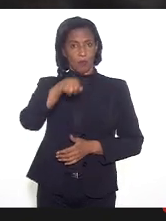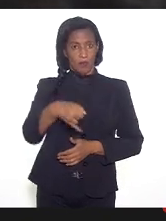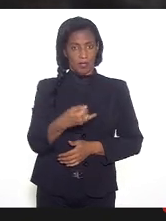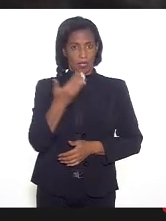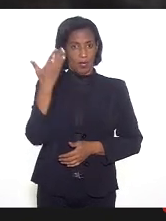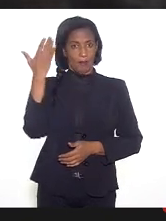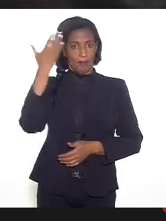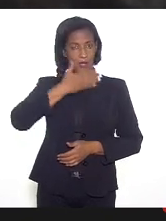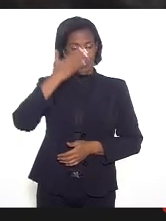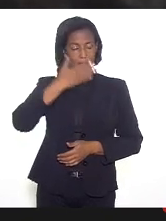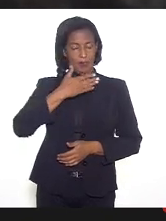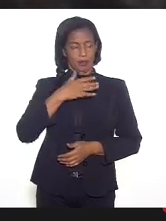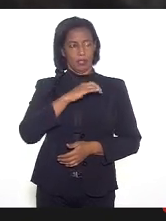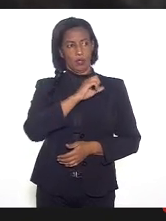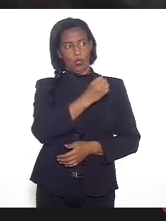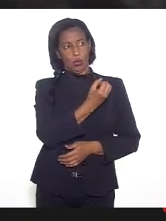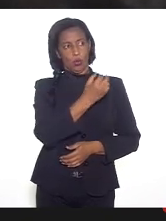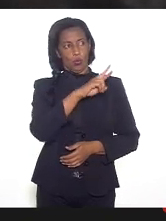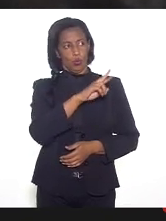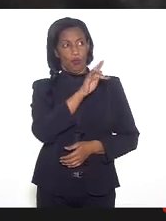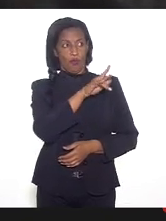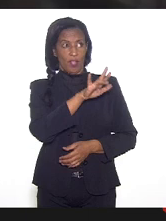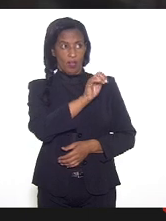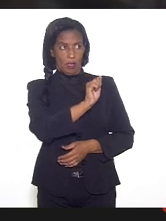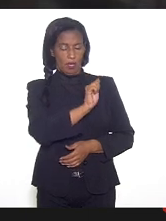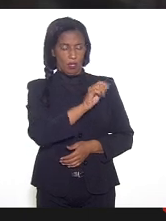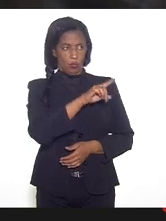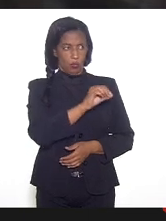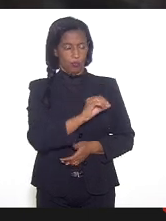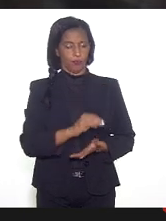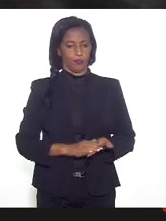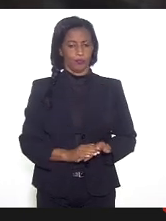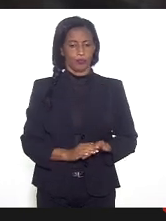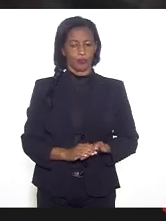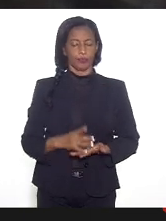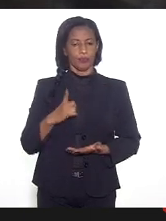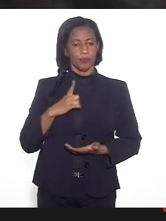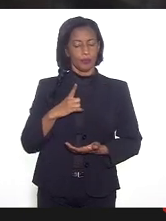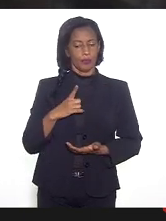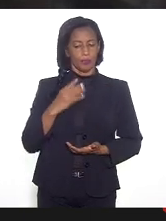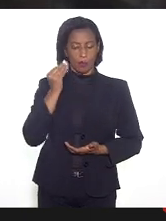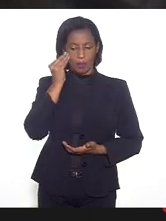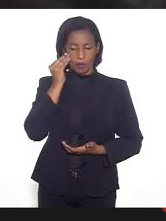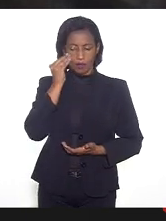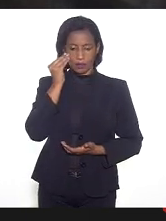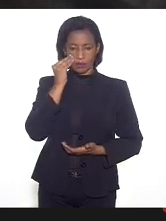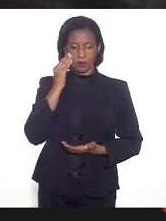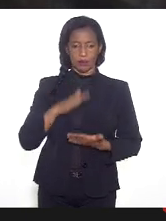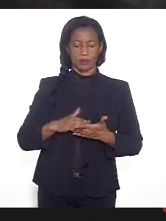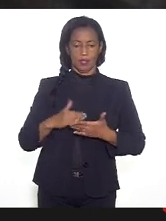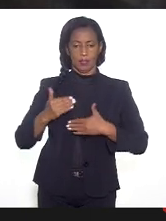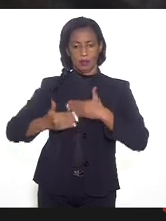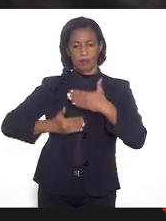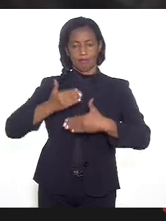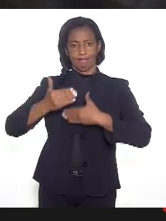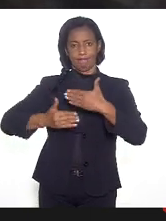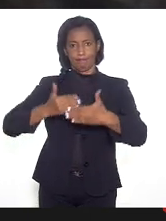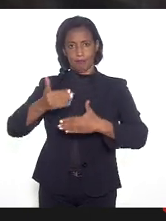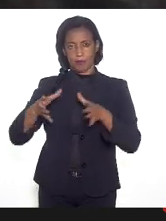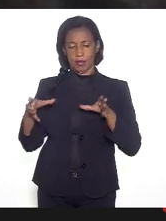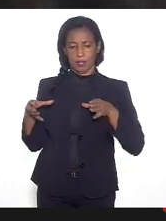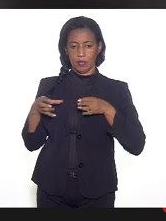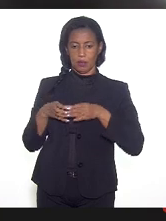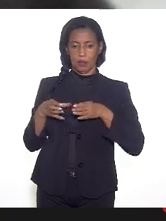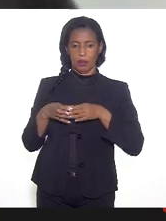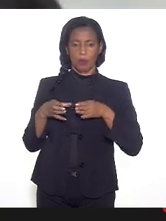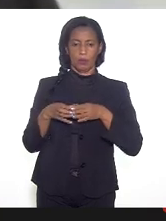doutor Fernando Barbalho, que a gente precisa aqui, eu tenho tentado dar o andamento a essa comissão